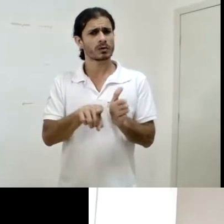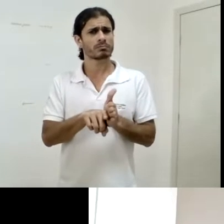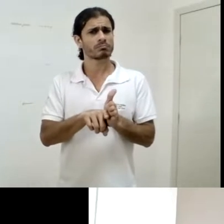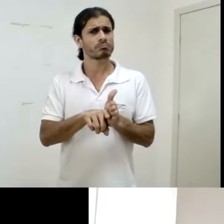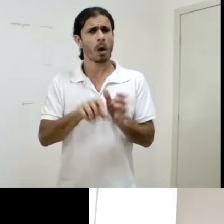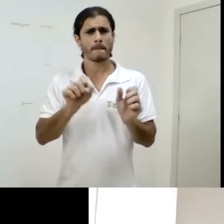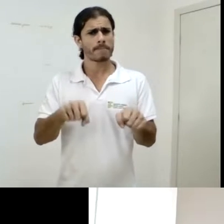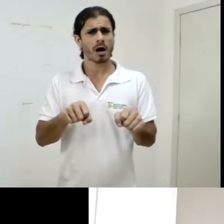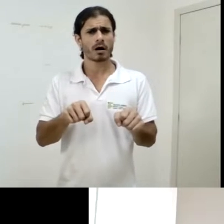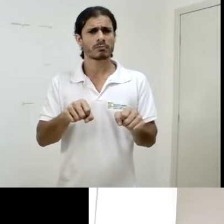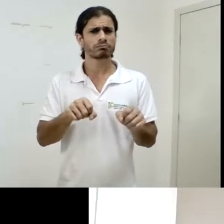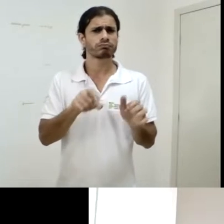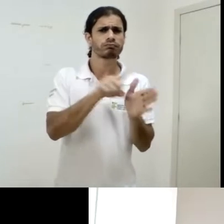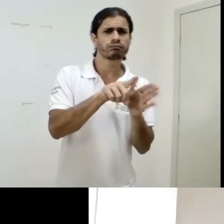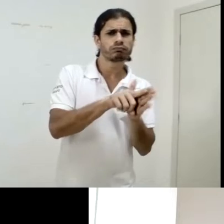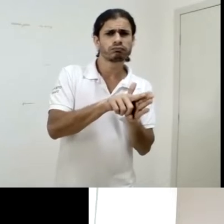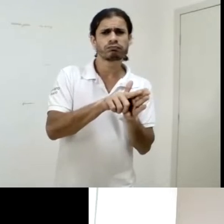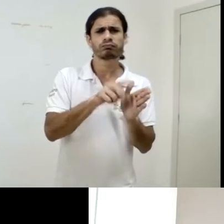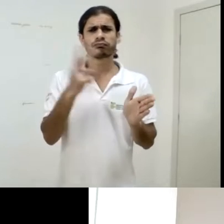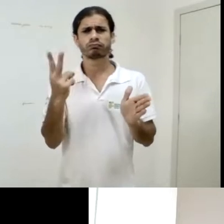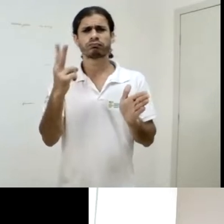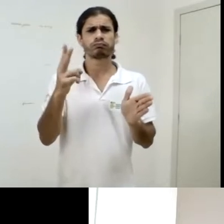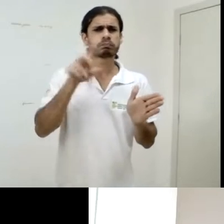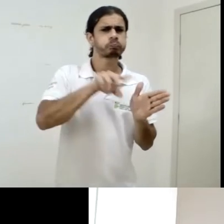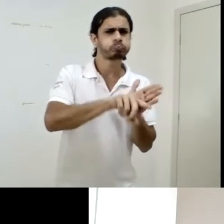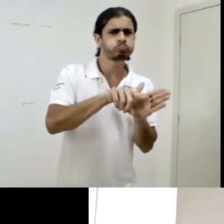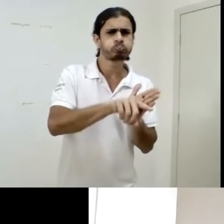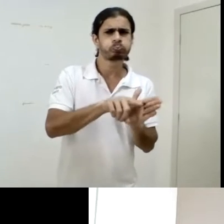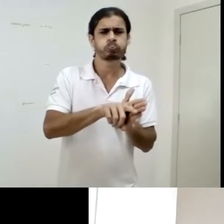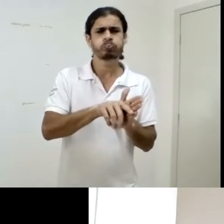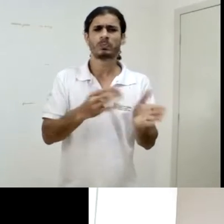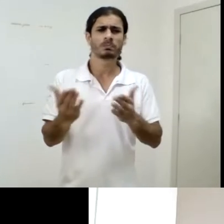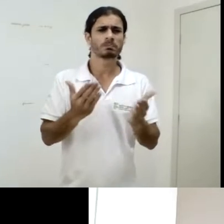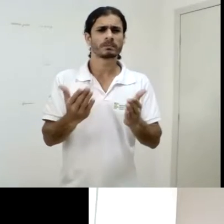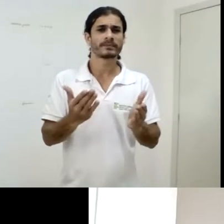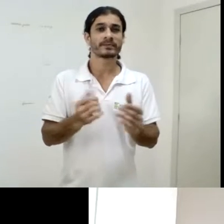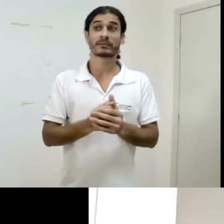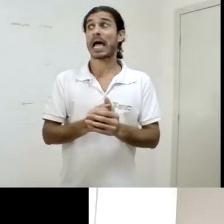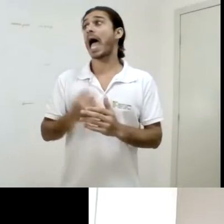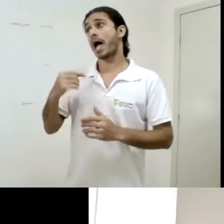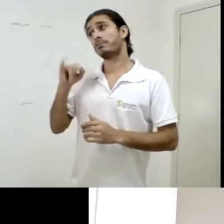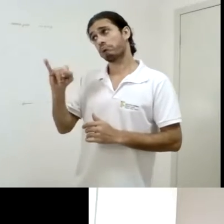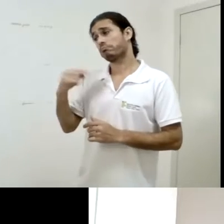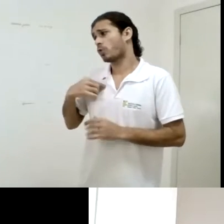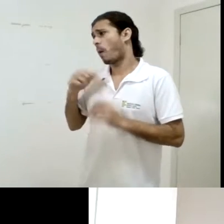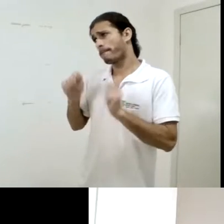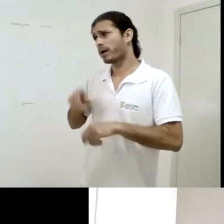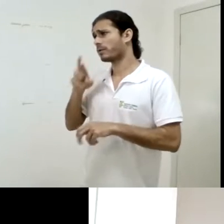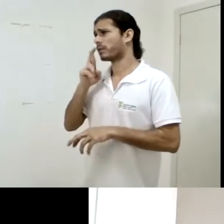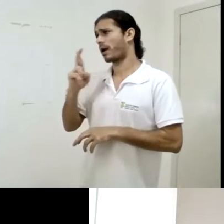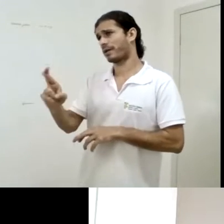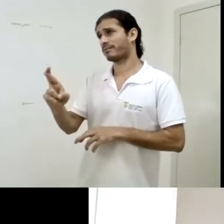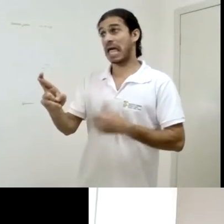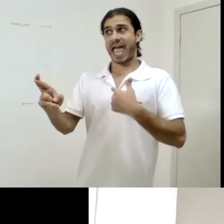O que vocês acharam? Se eu conseguir responder, como eu diz isso, eu não sou dona da verdade, eu trago apenas a